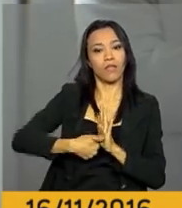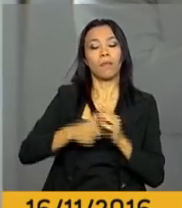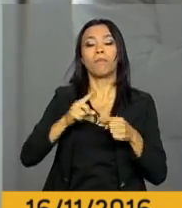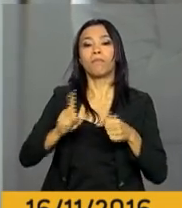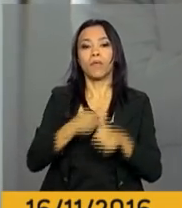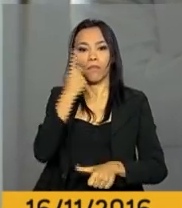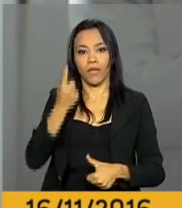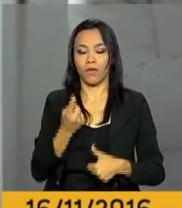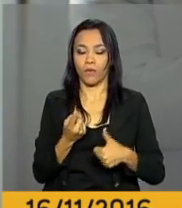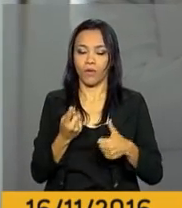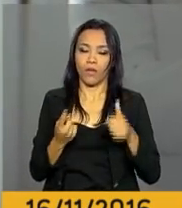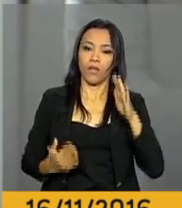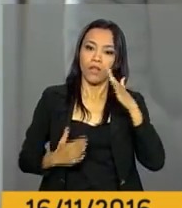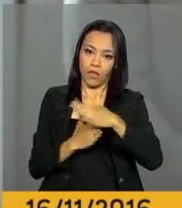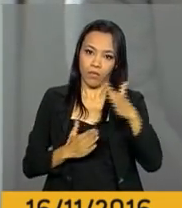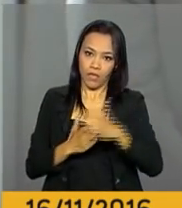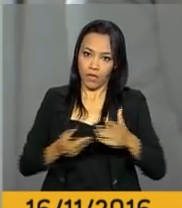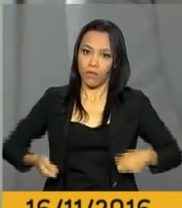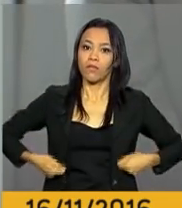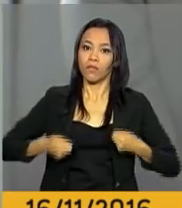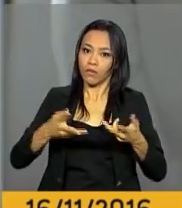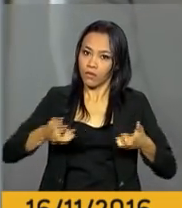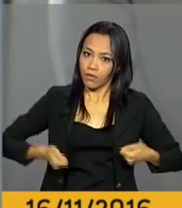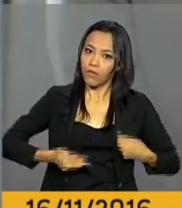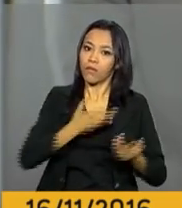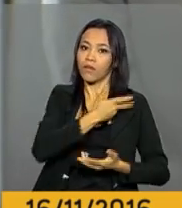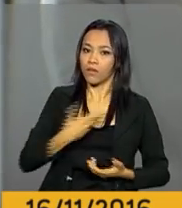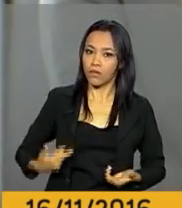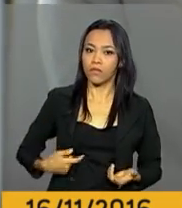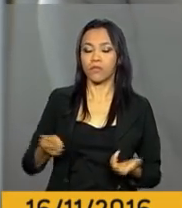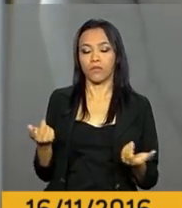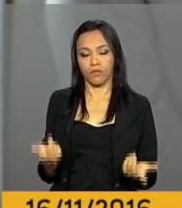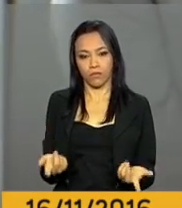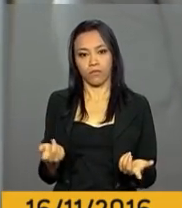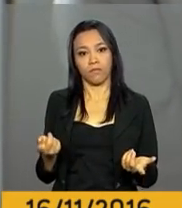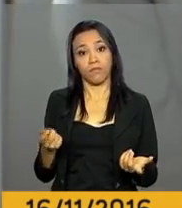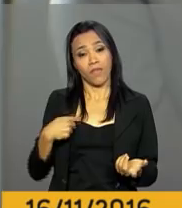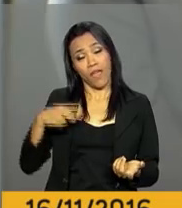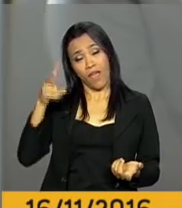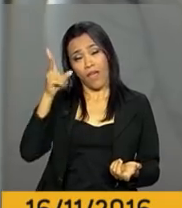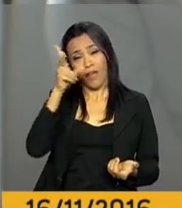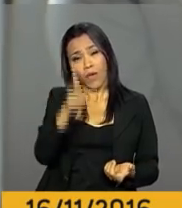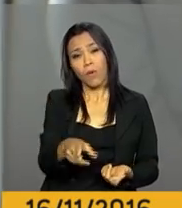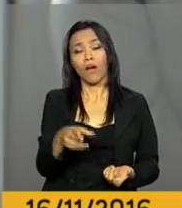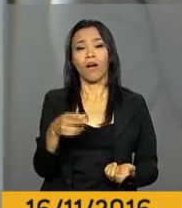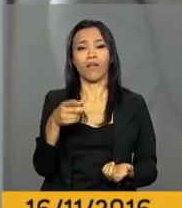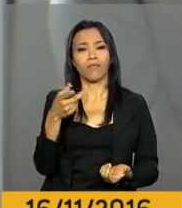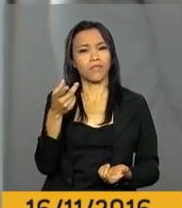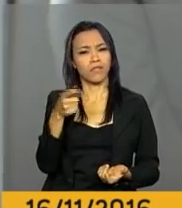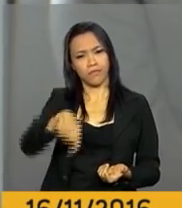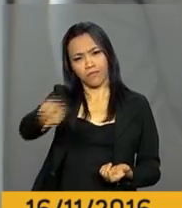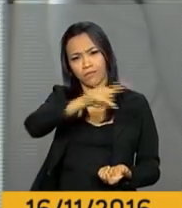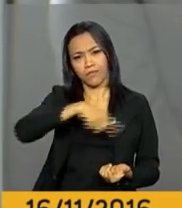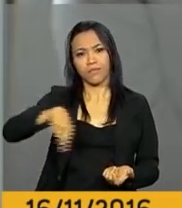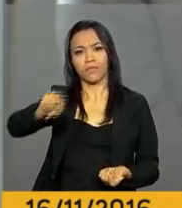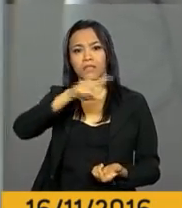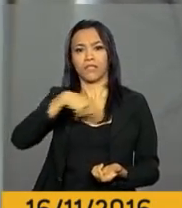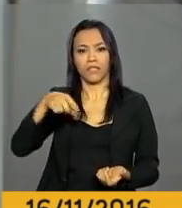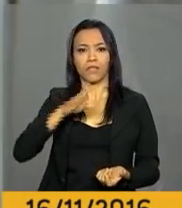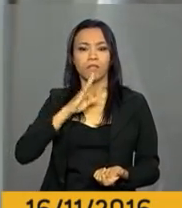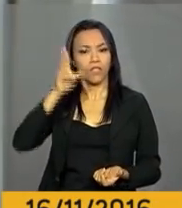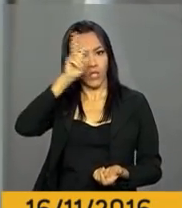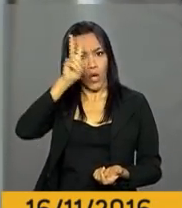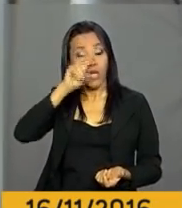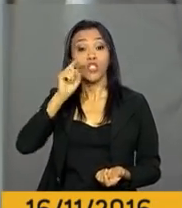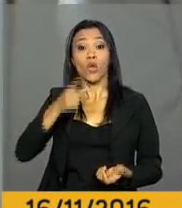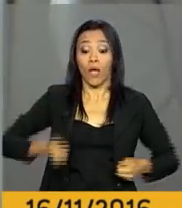gastos, só revisável por força da inflação. A velha história, singela, trivial, não é? Você só